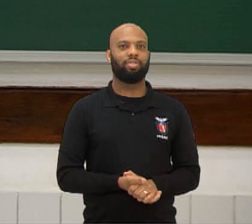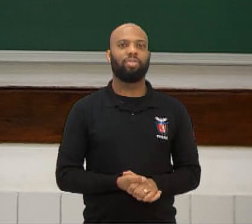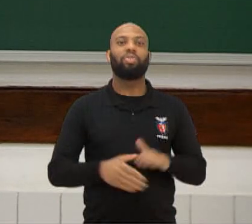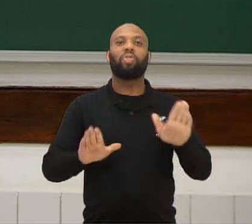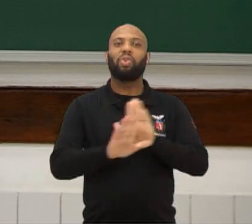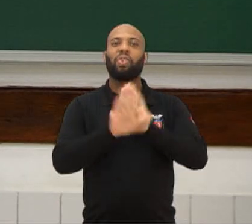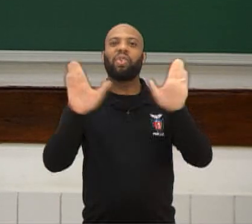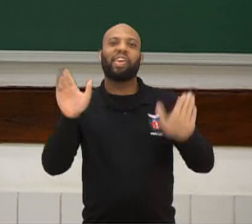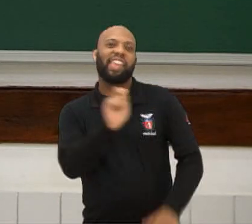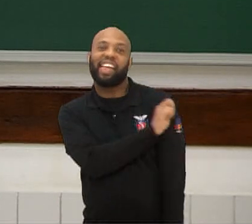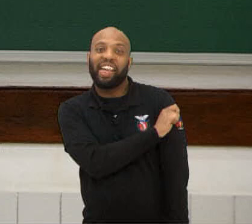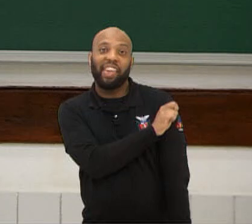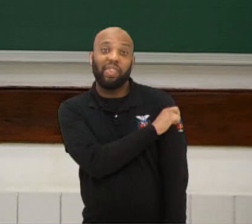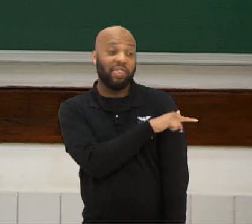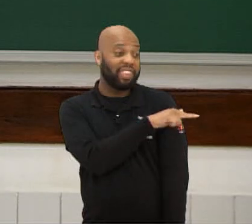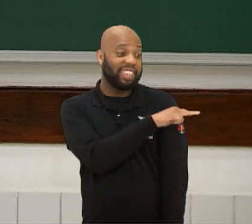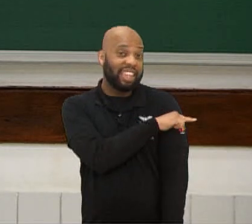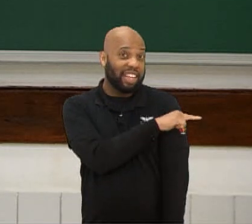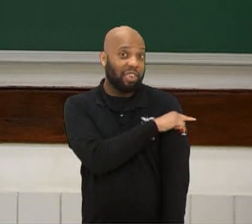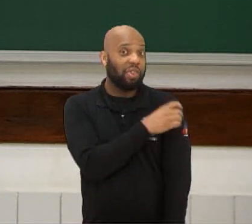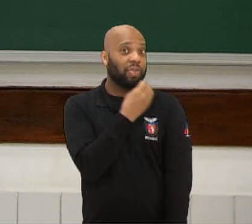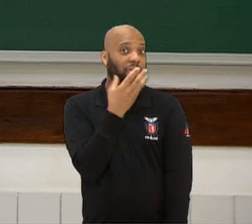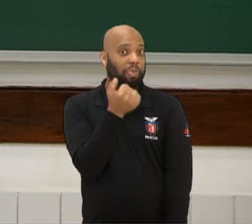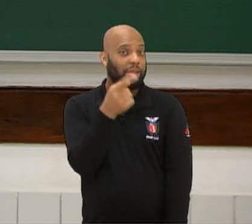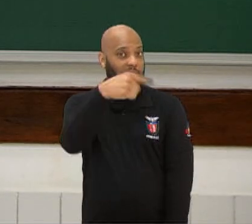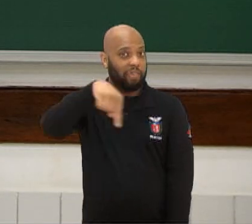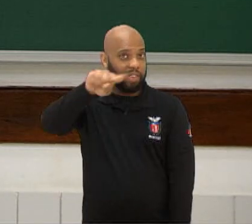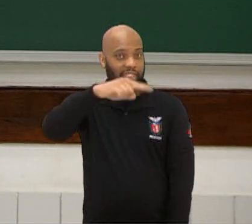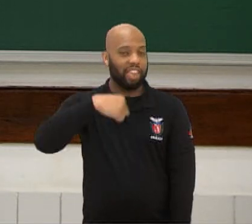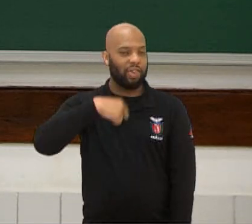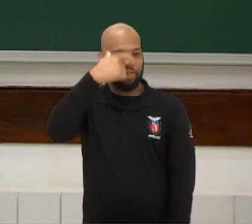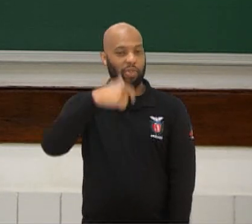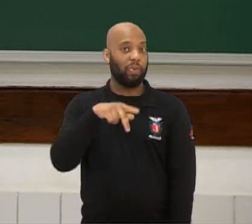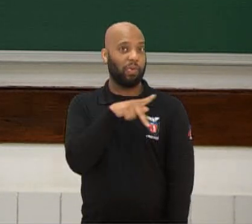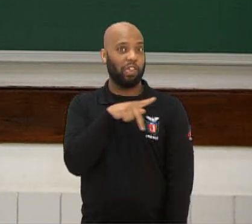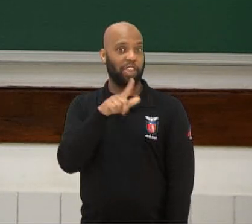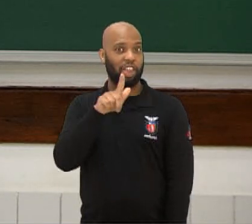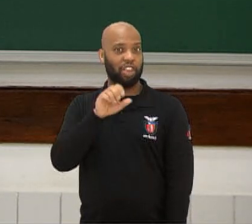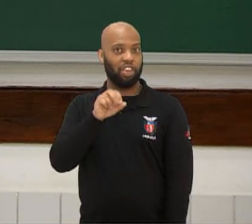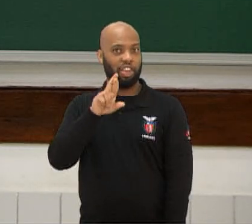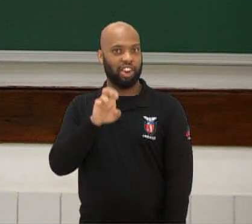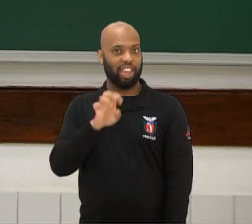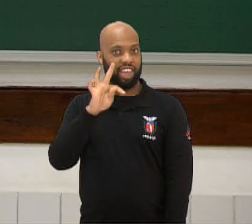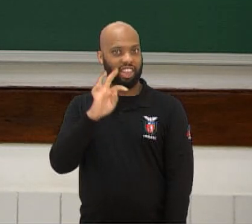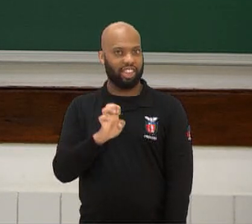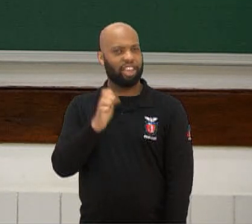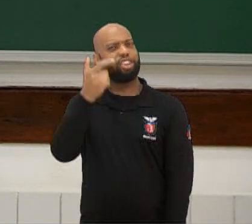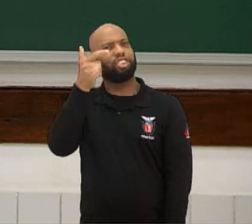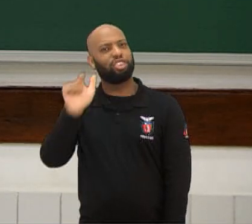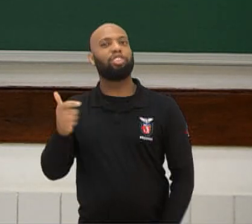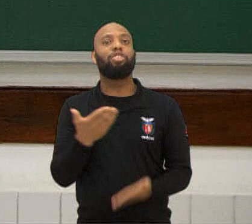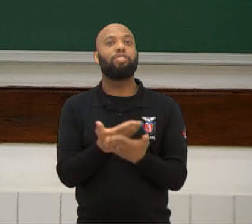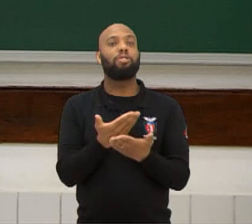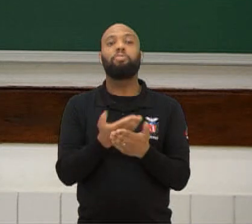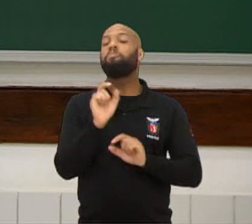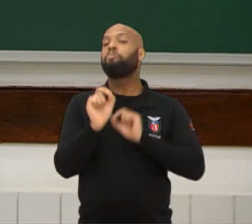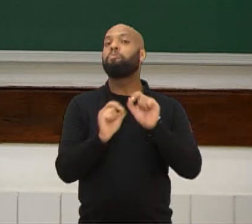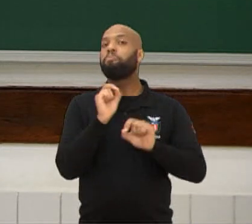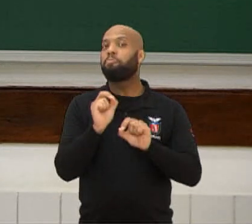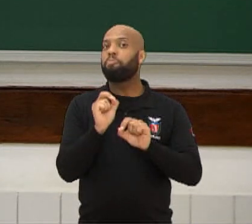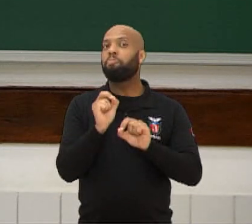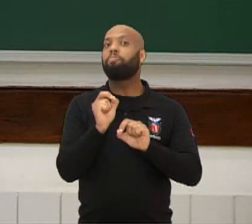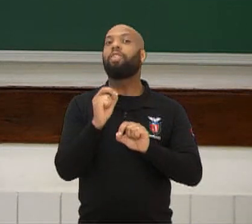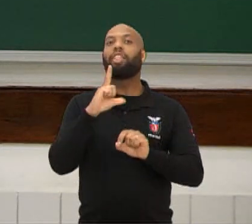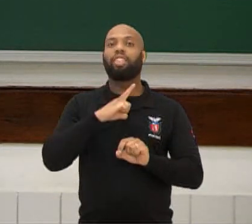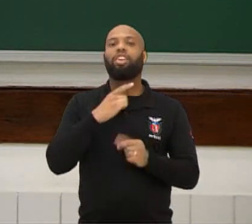Olá, meus queridos alunos do 7º ano, tudo bem com vocês? Eu sou a professora Gorete Wozniak. Estamos mais uma vez aqui para continuar falando